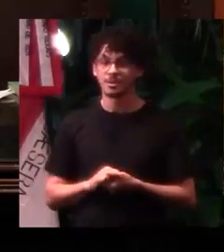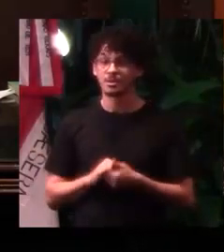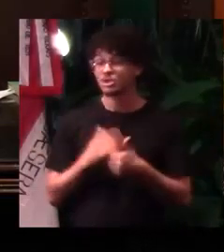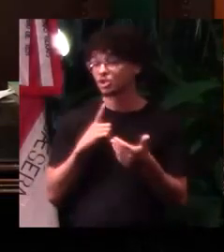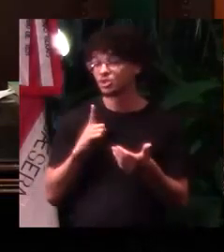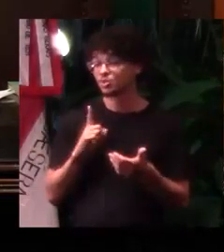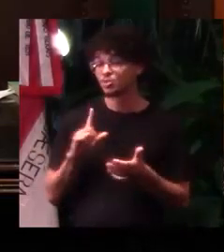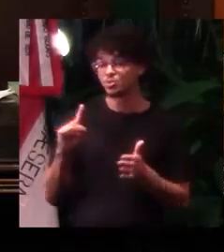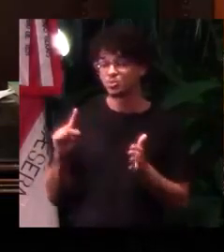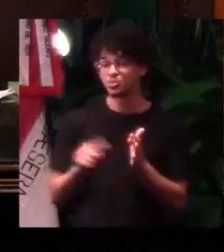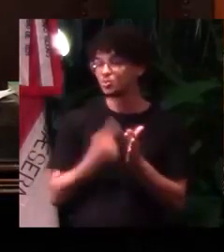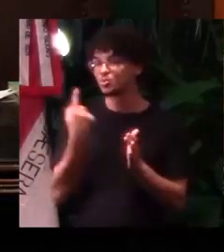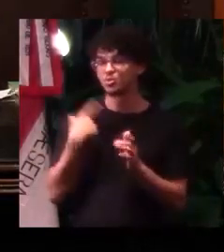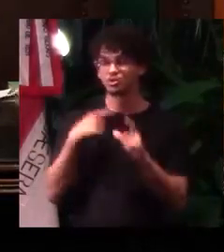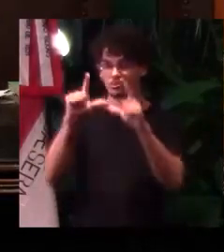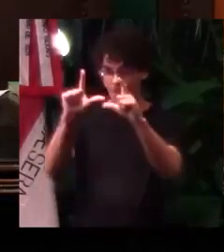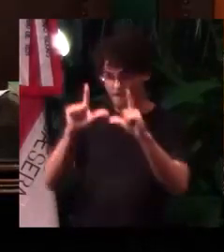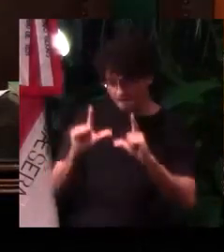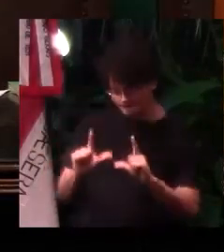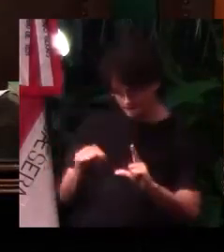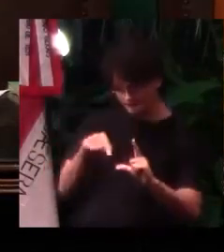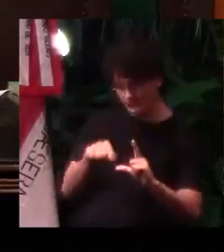o último parágrafo do conto